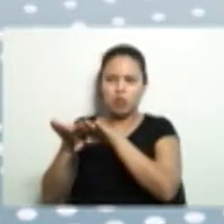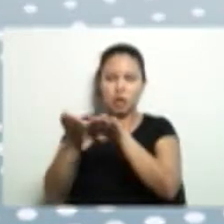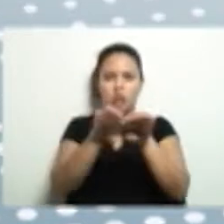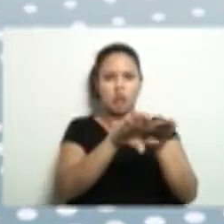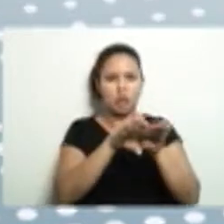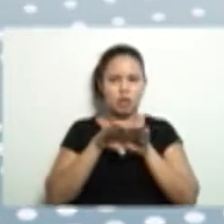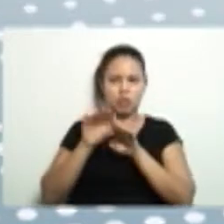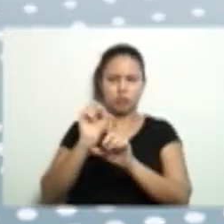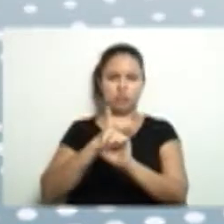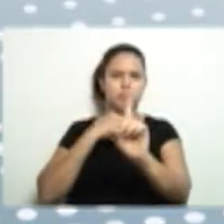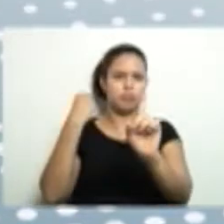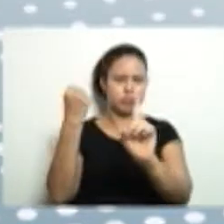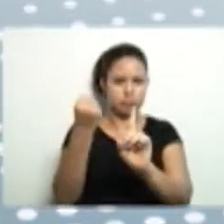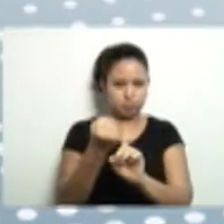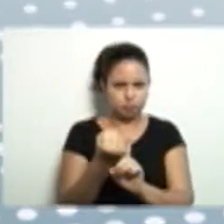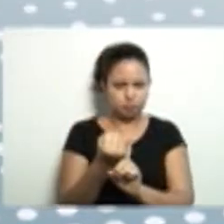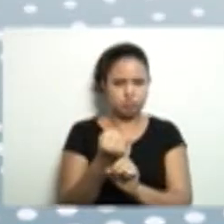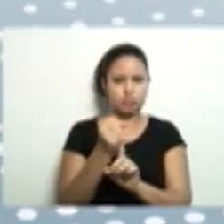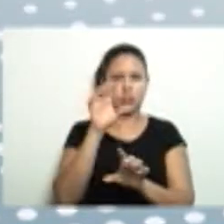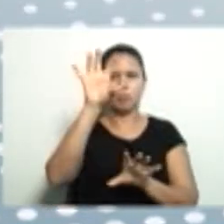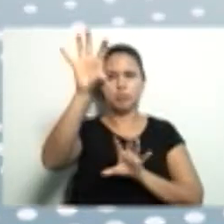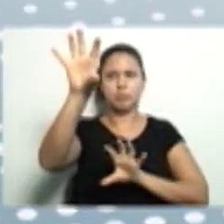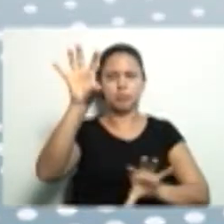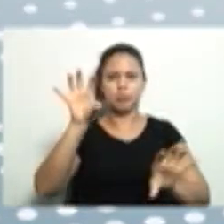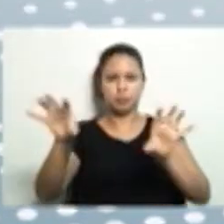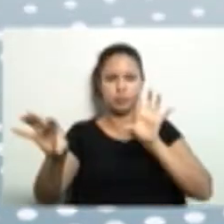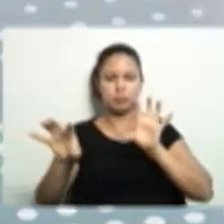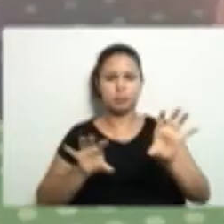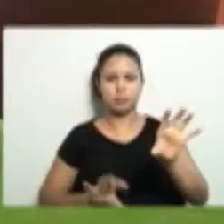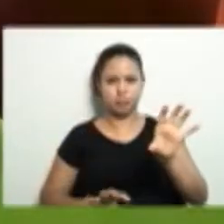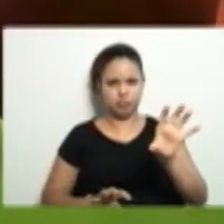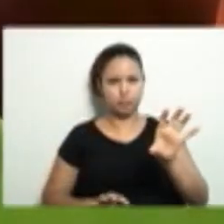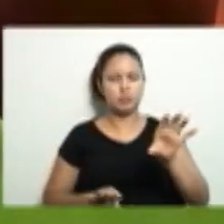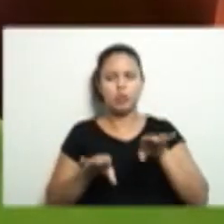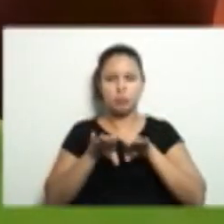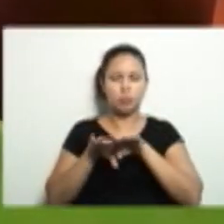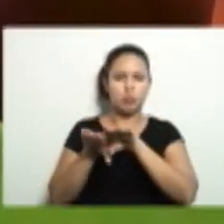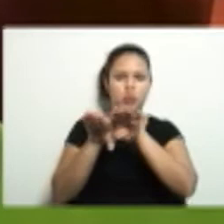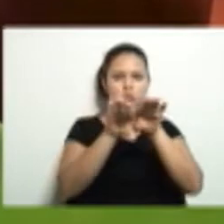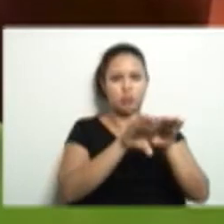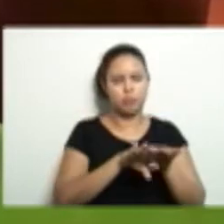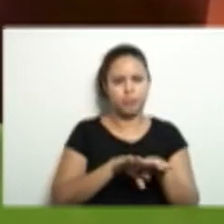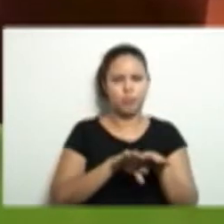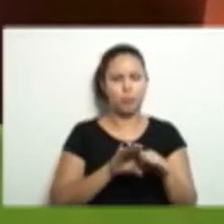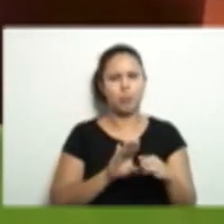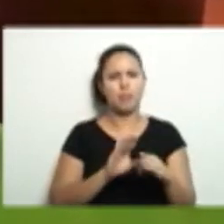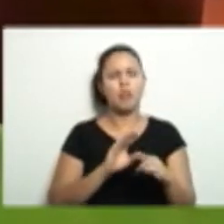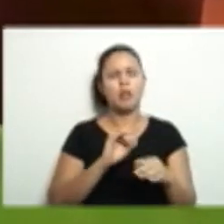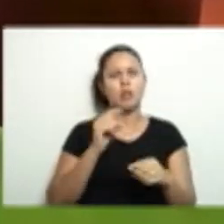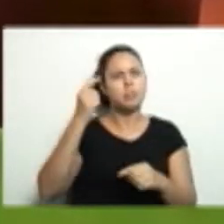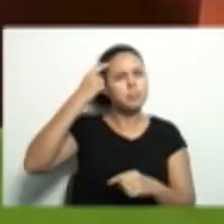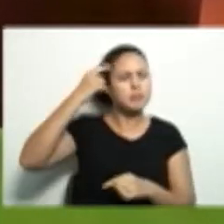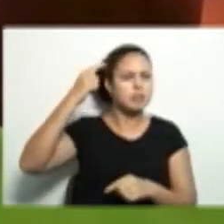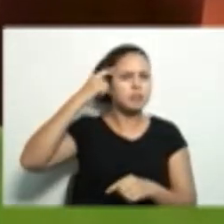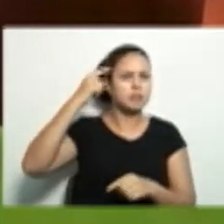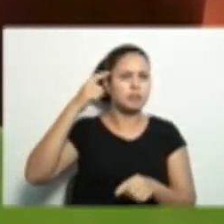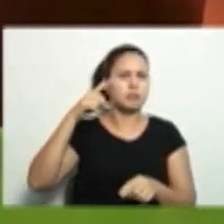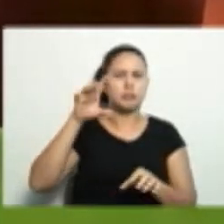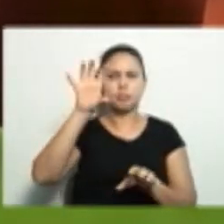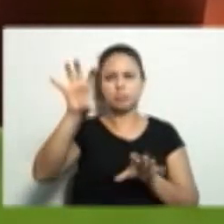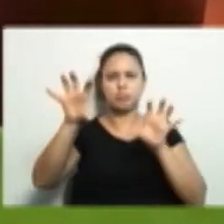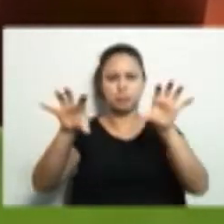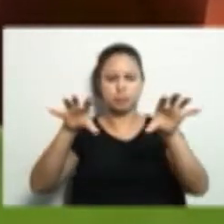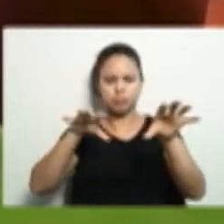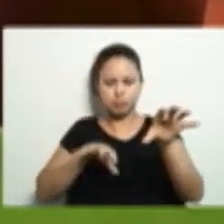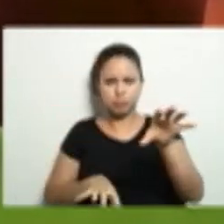diferenças de oportunidades de desenvolvimento entre as regiões do país. Elas priorizam a atuação em territórios vulneráveis, em